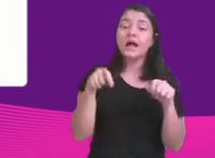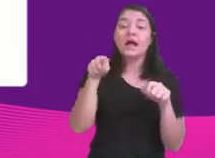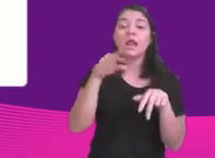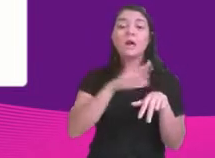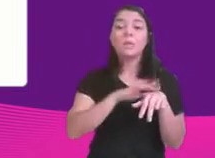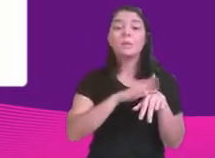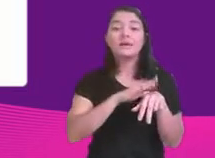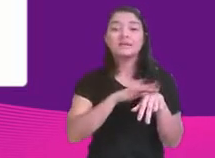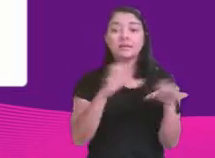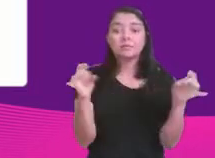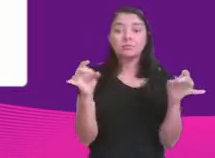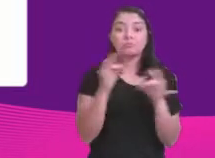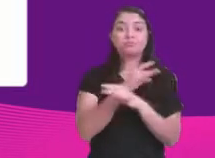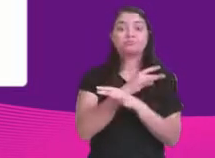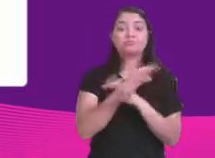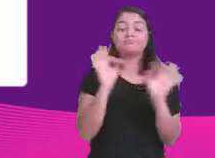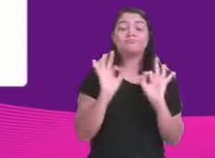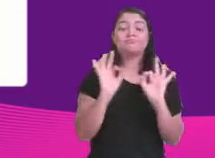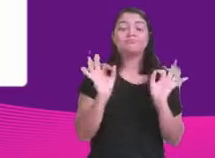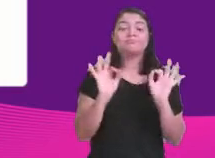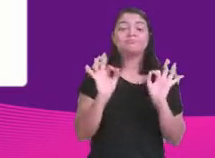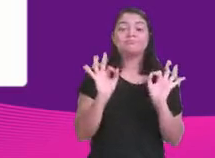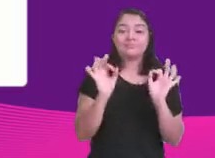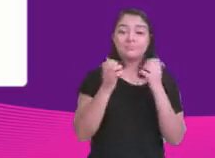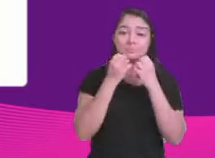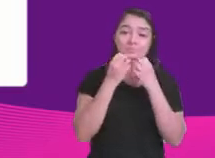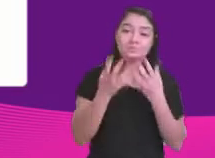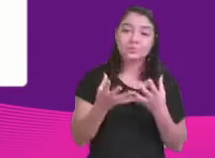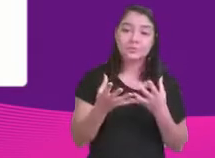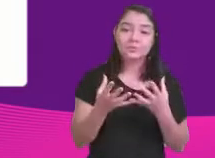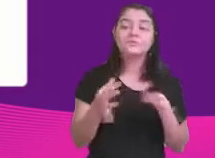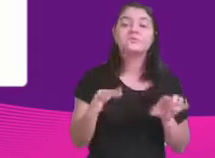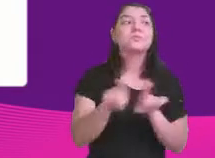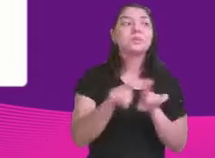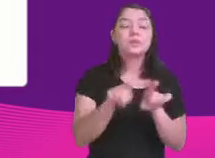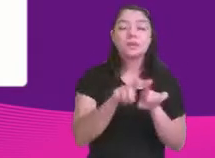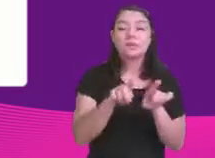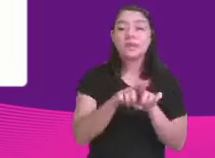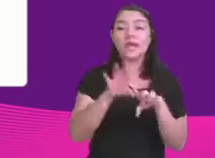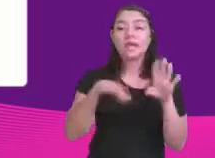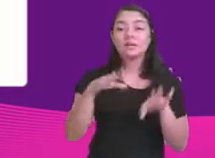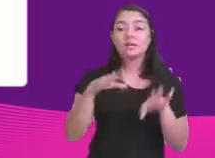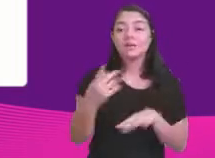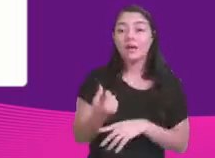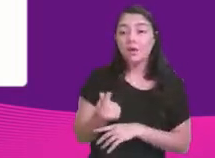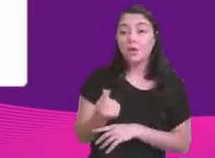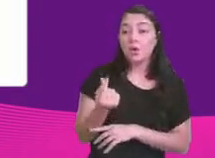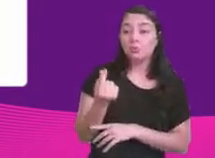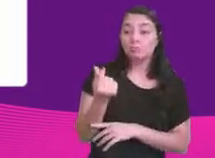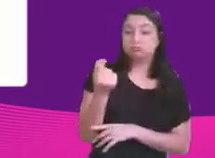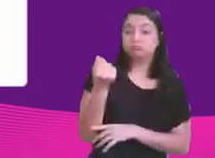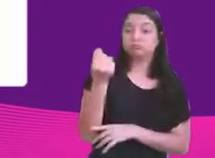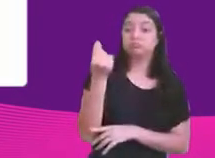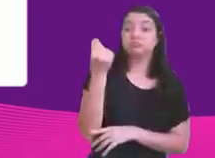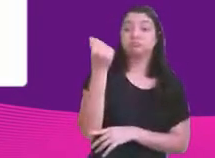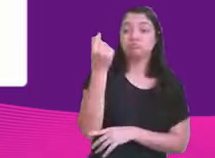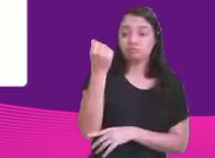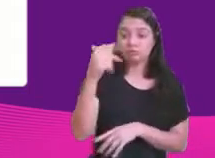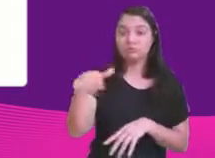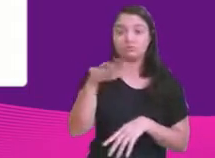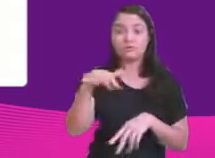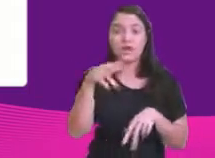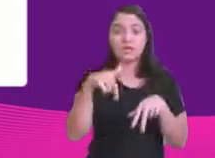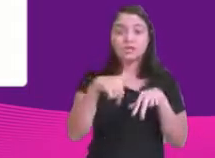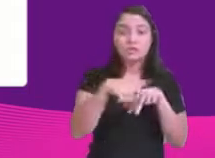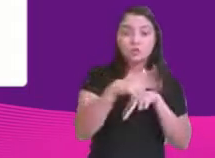acabe necessitando um tratamento complementar. Apesar do custo alto intraoperatório para a cirurgia robótica,